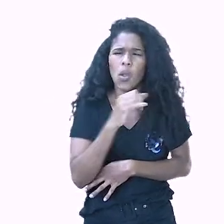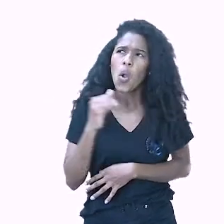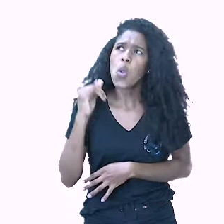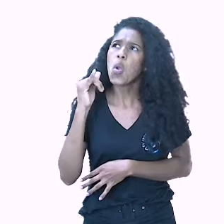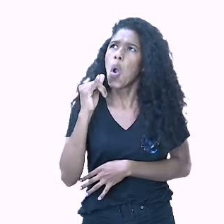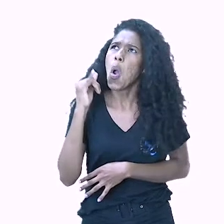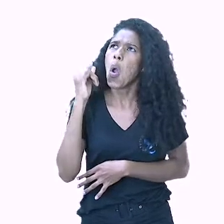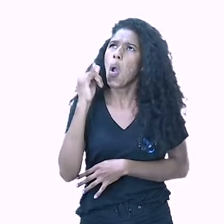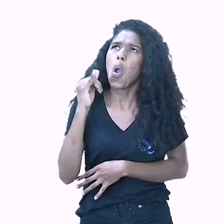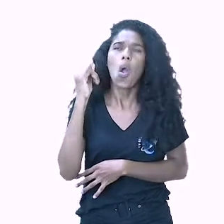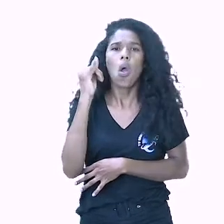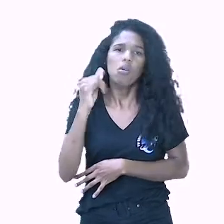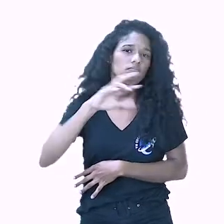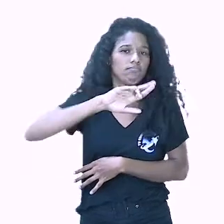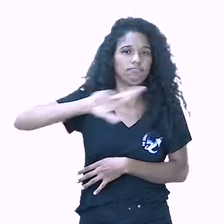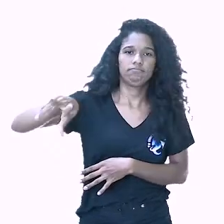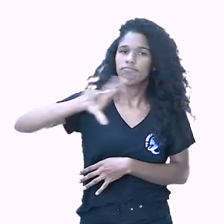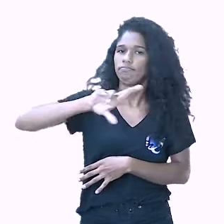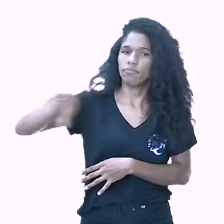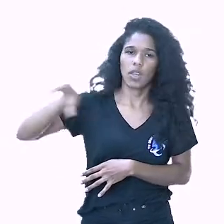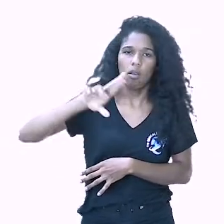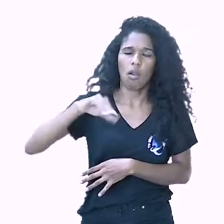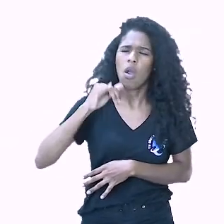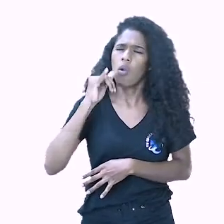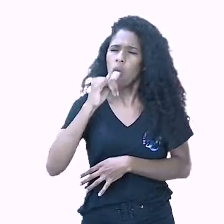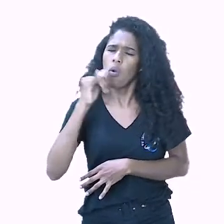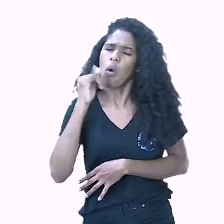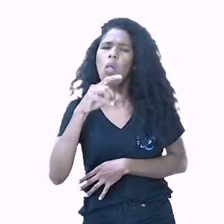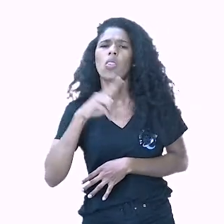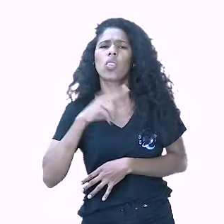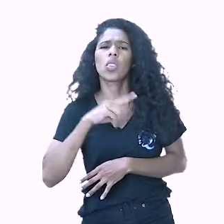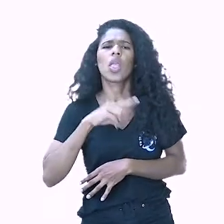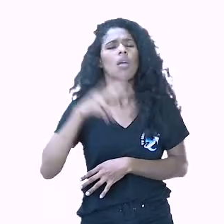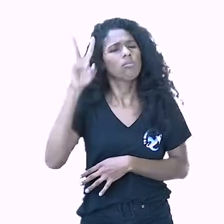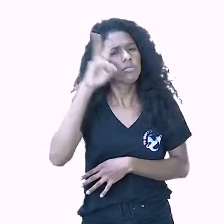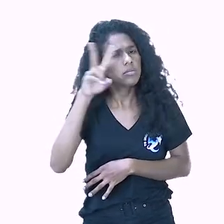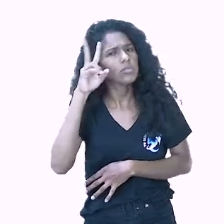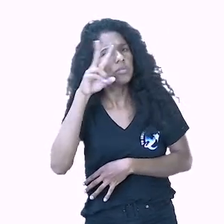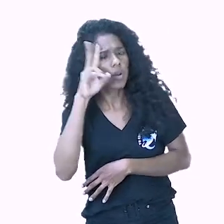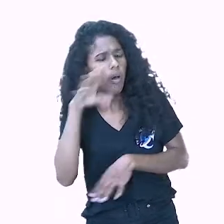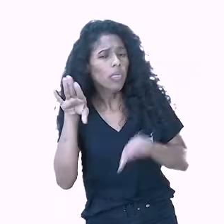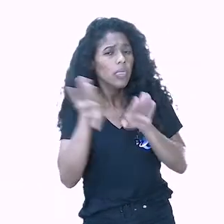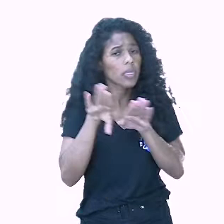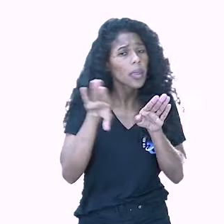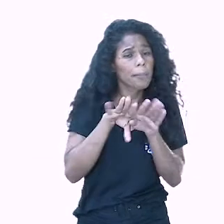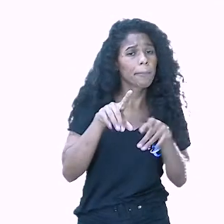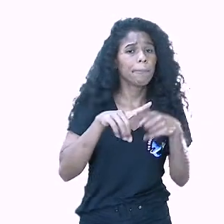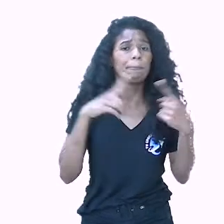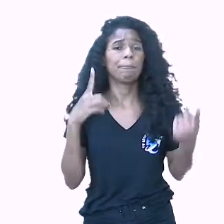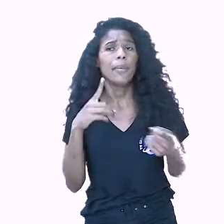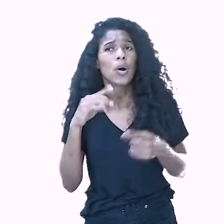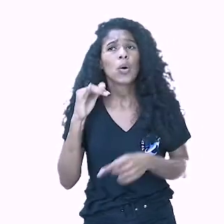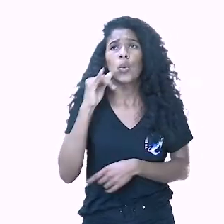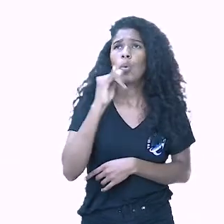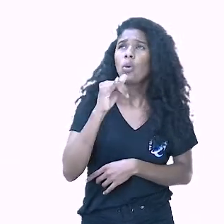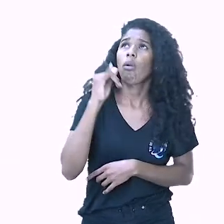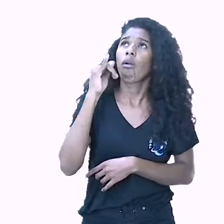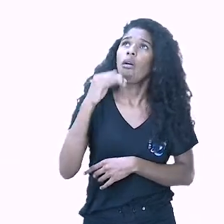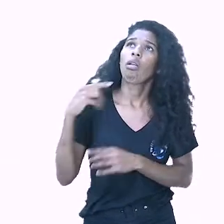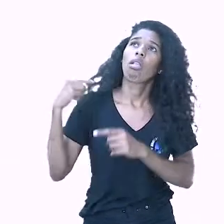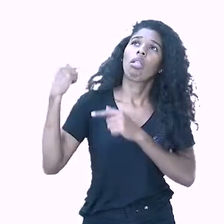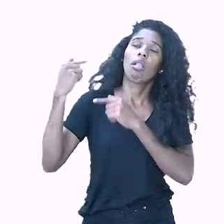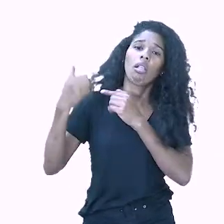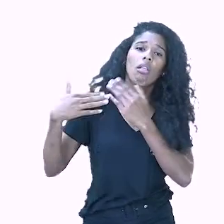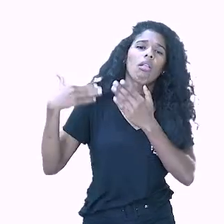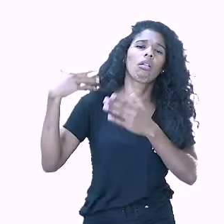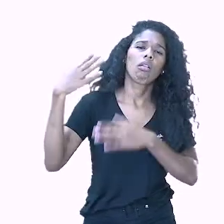conto, ele tem sim uma estrutura de contar uma história também, porque ele é dentro da narrativa, mas ele é diferente da crônica,